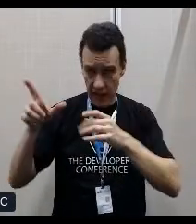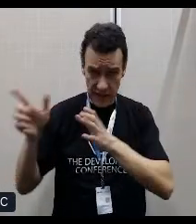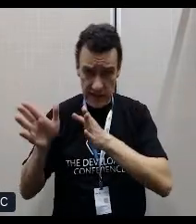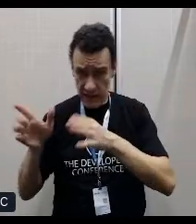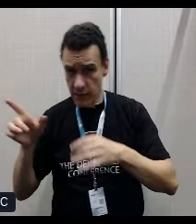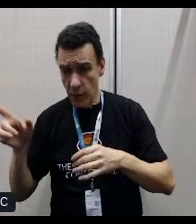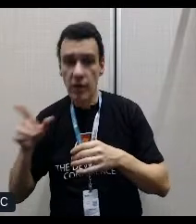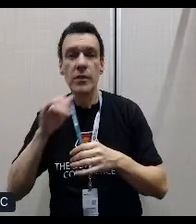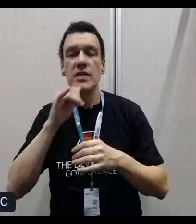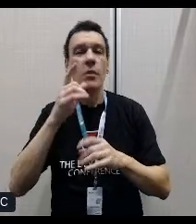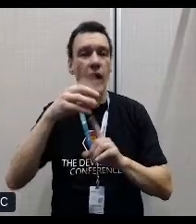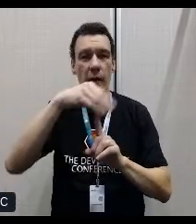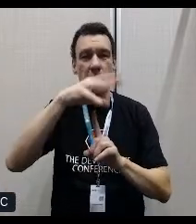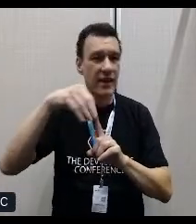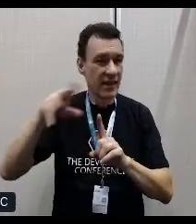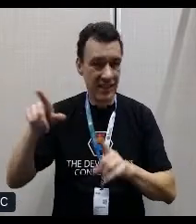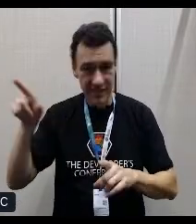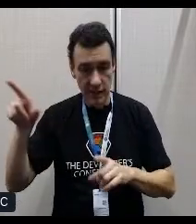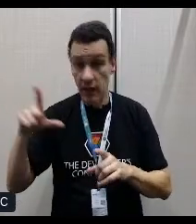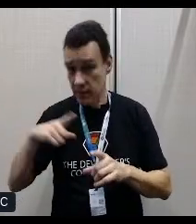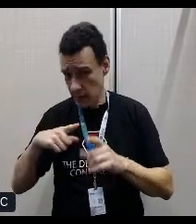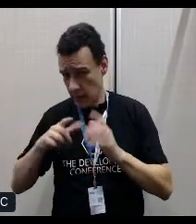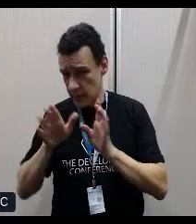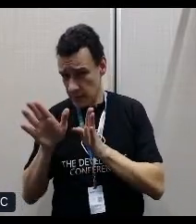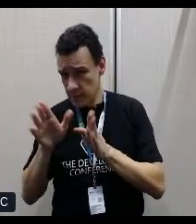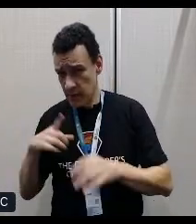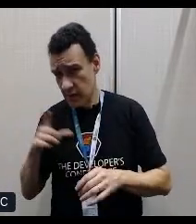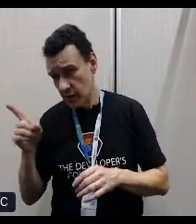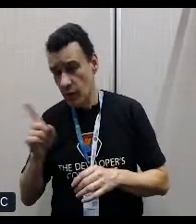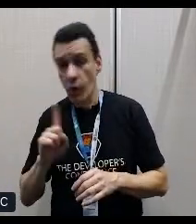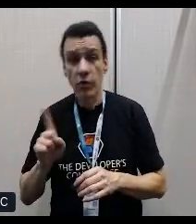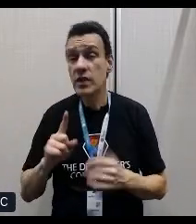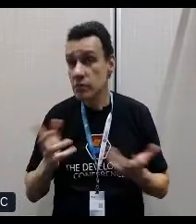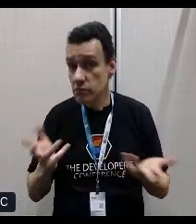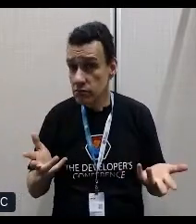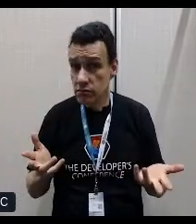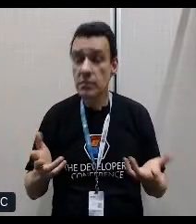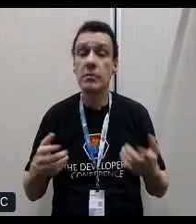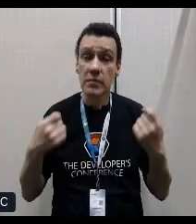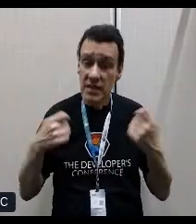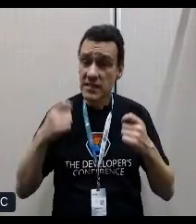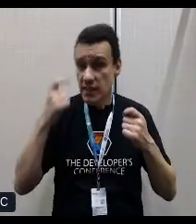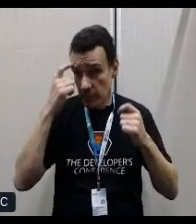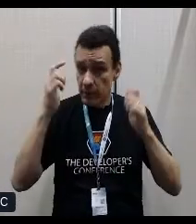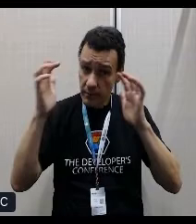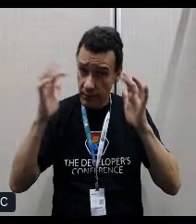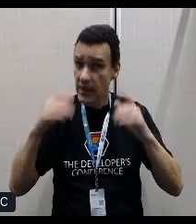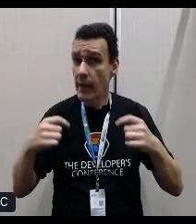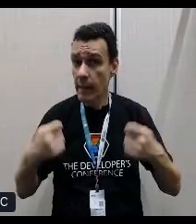A gente precisa também parar para pensar sobre isso, né? É acessível? Eu vou estar tornando, eu vou estar